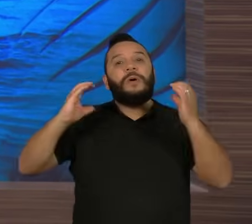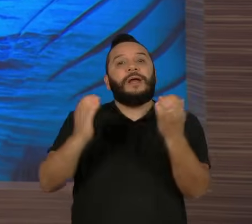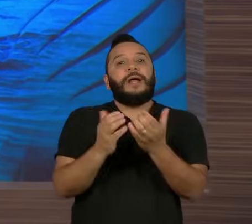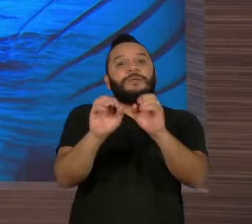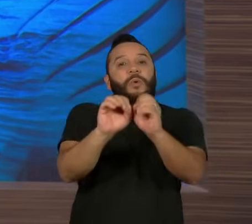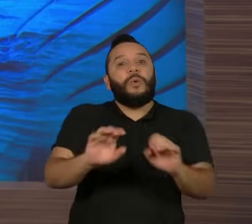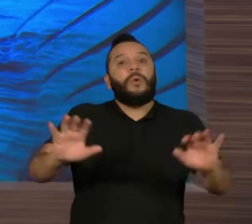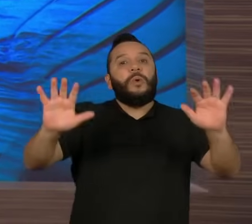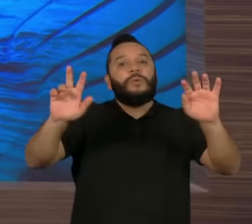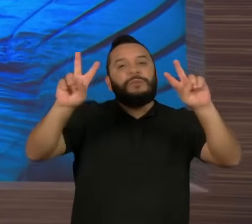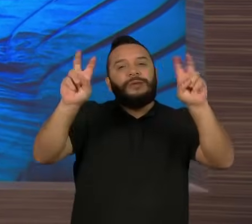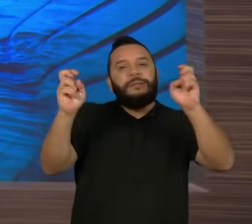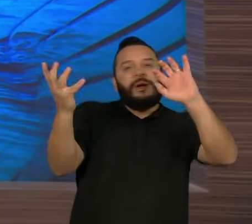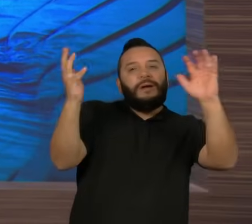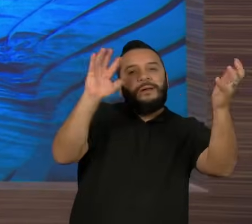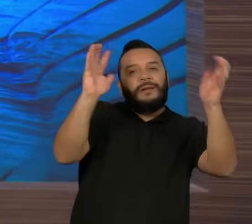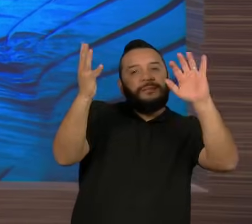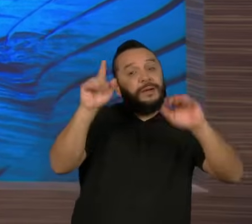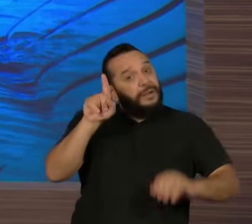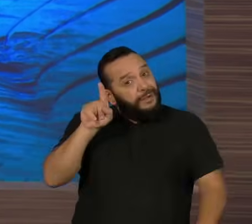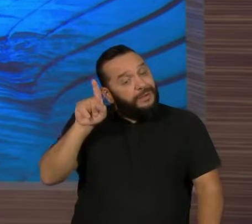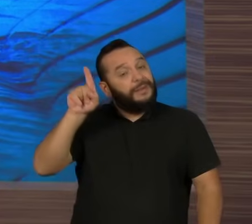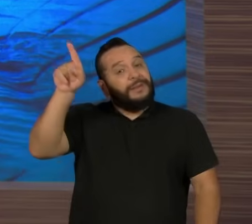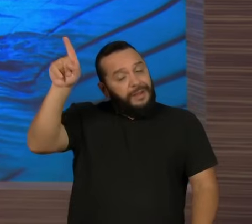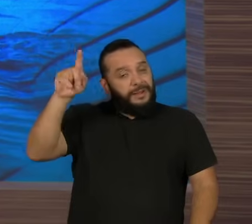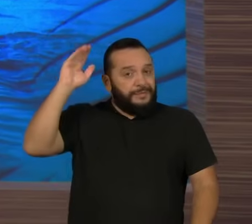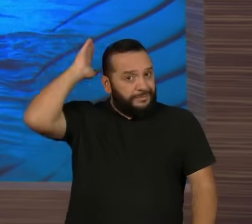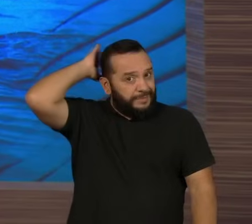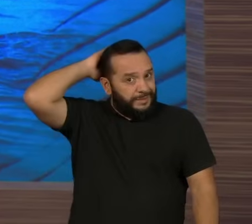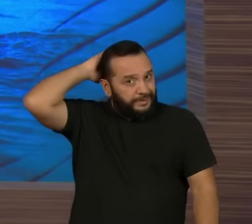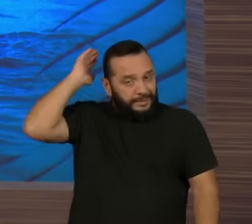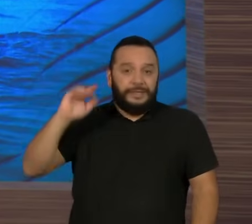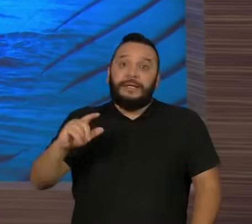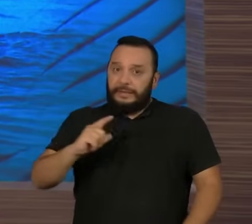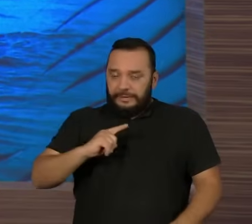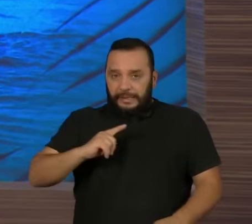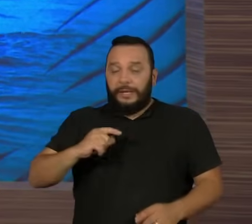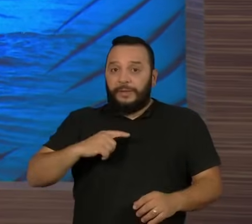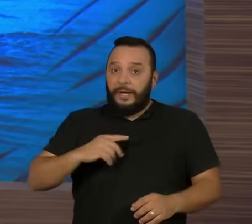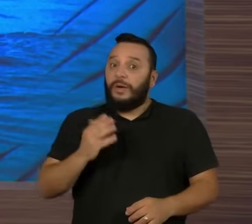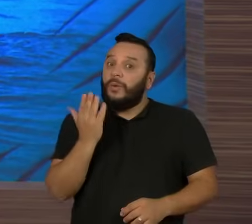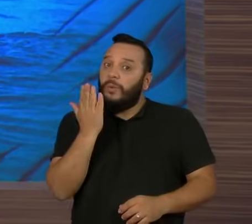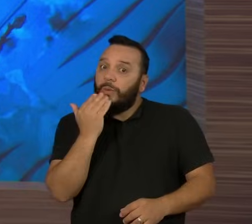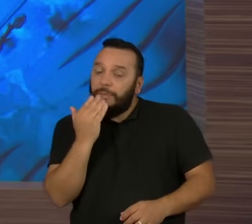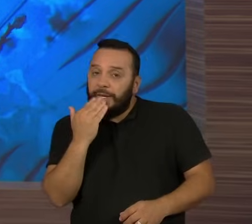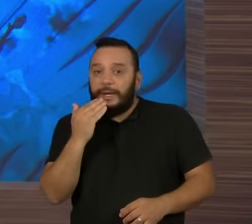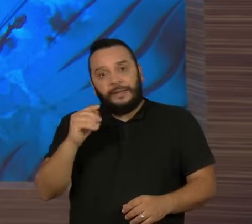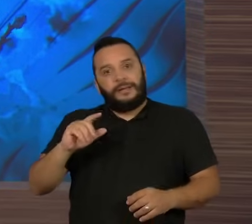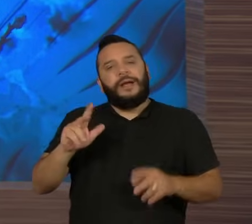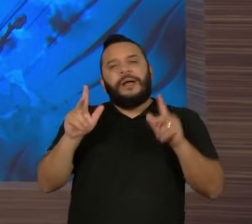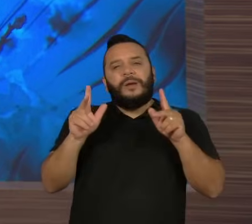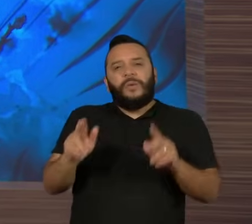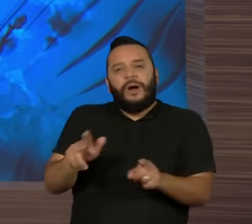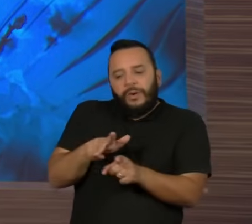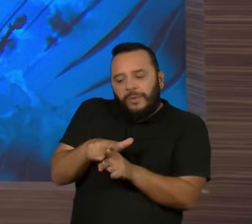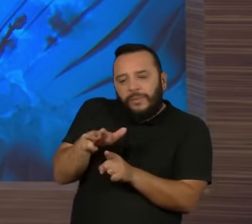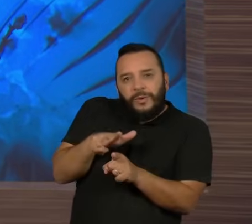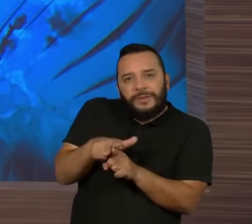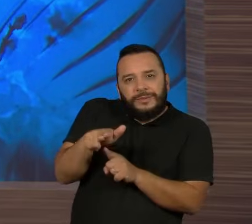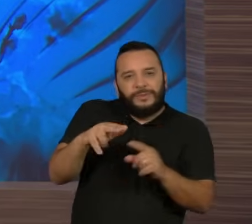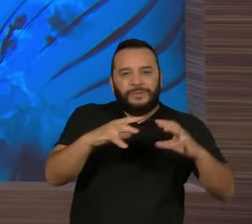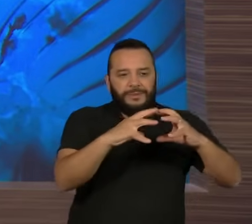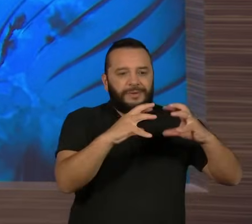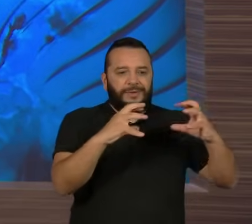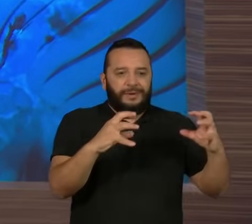que acontece em novembro em Belém. Matérias-primas como cupuaçu e cacau geram renda para as comunidades